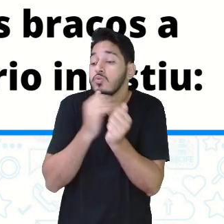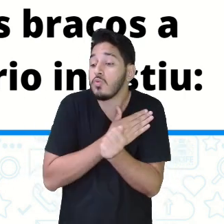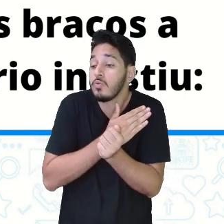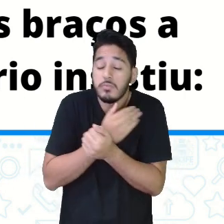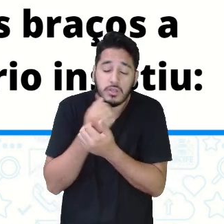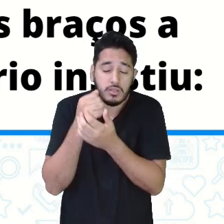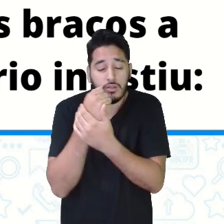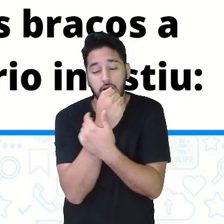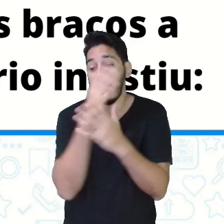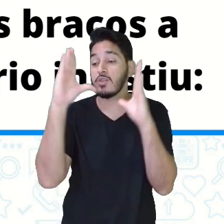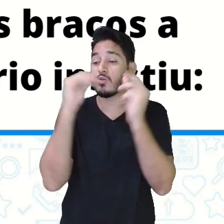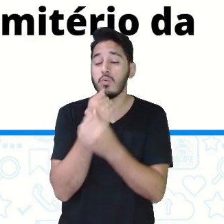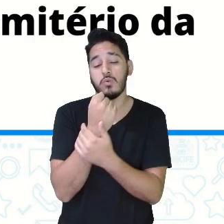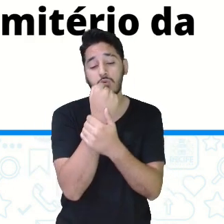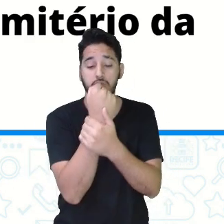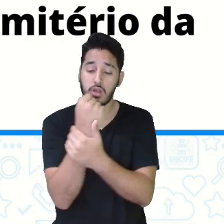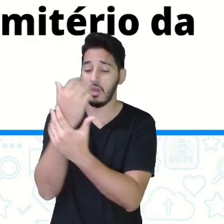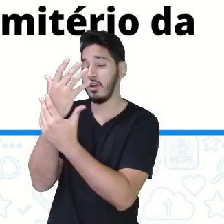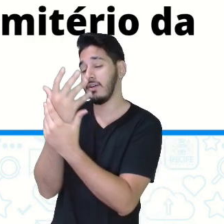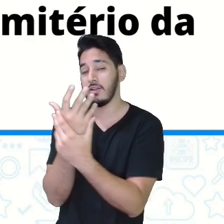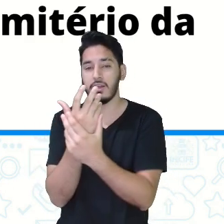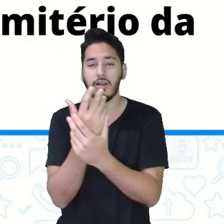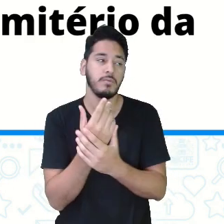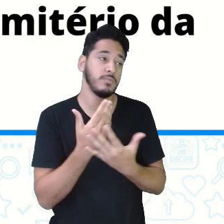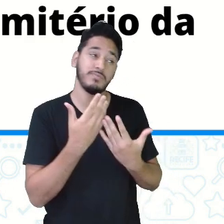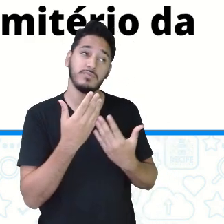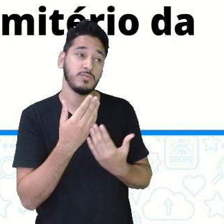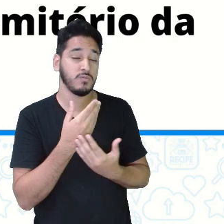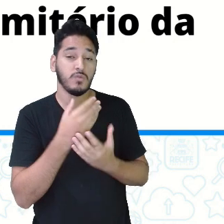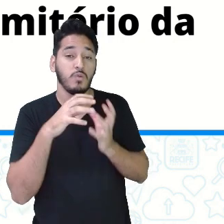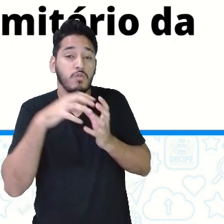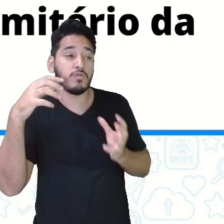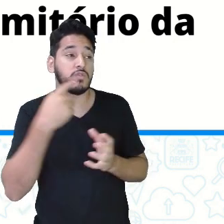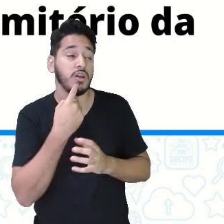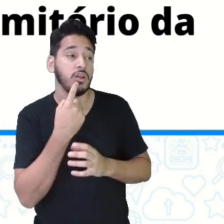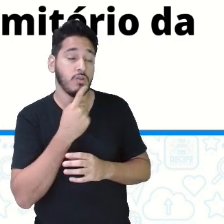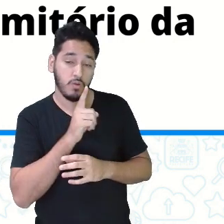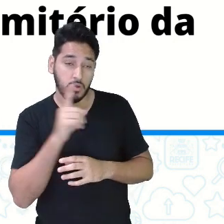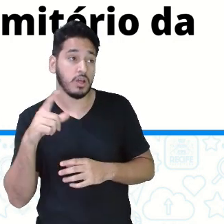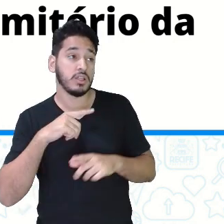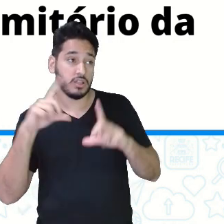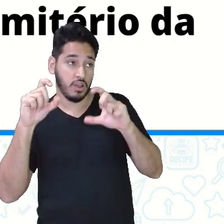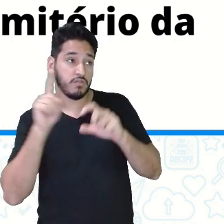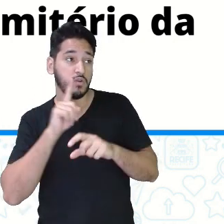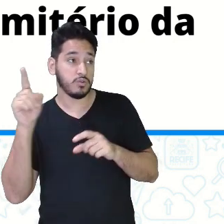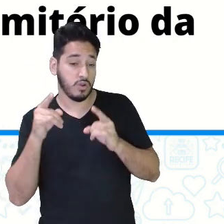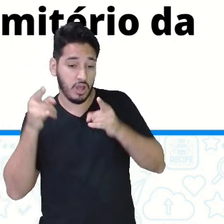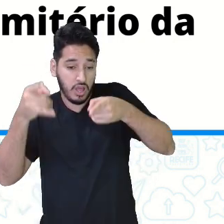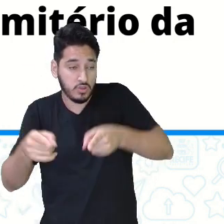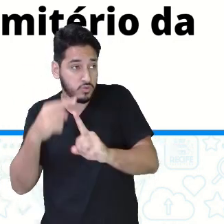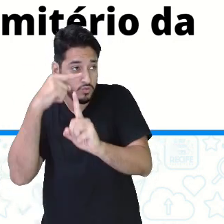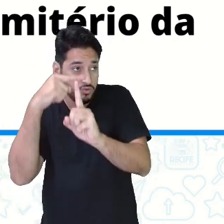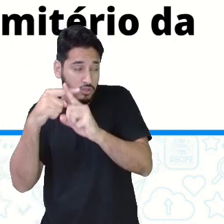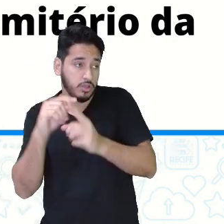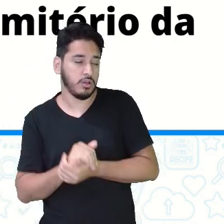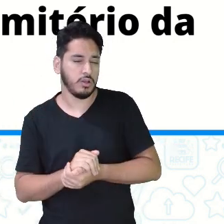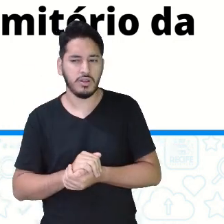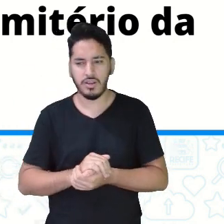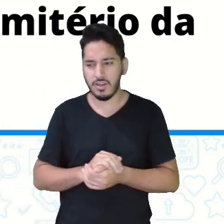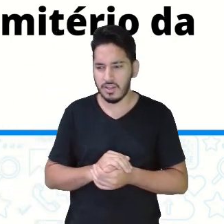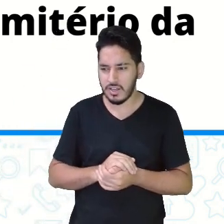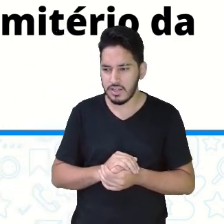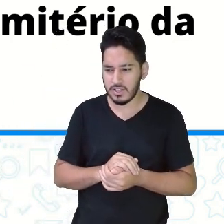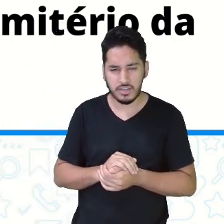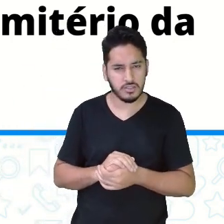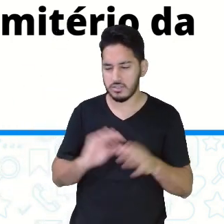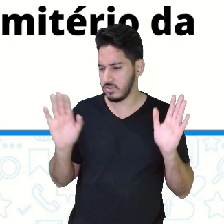noite toda. Mas o velho funcionário insistiu. No túmulo dela tem a fotografia. Quer ver? Não pode ser. É